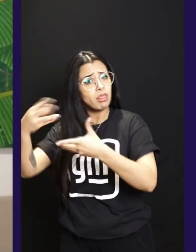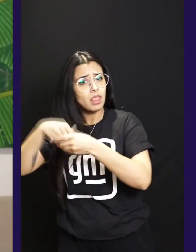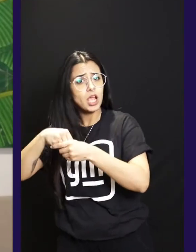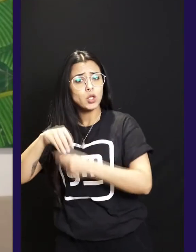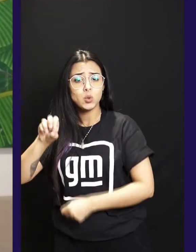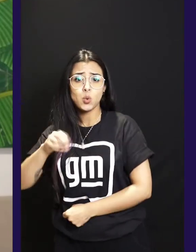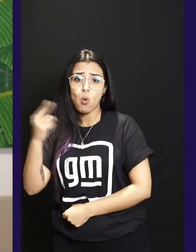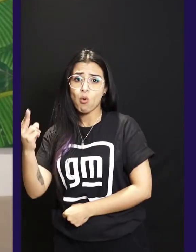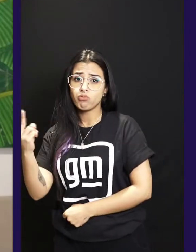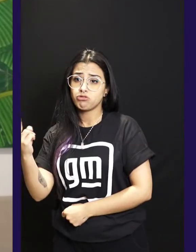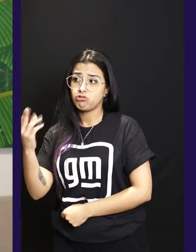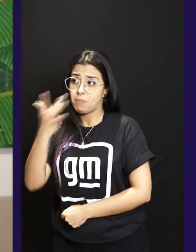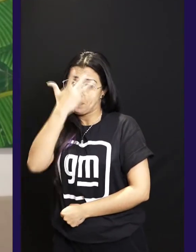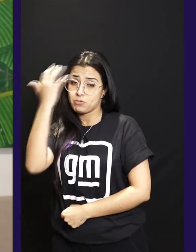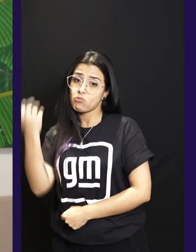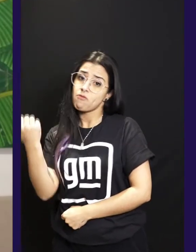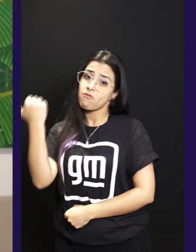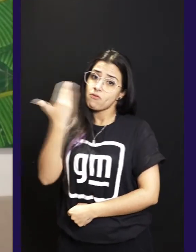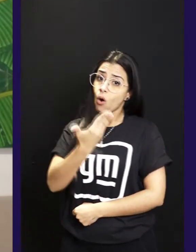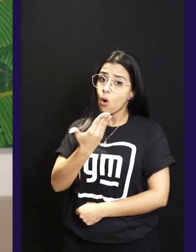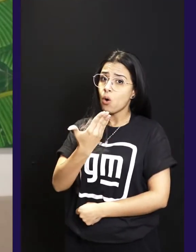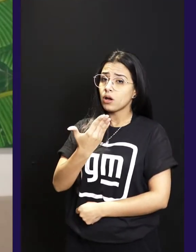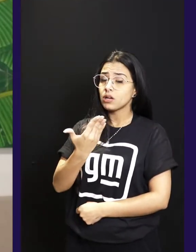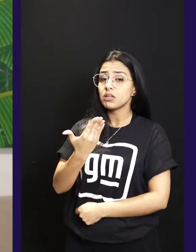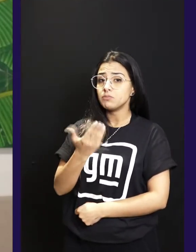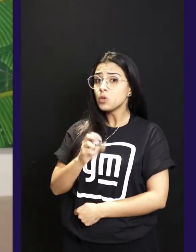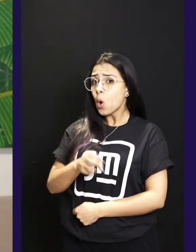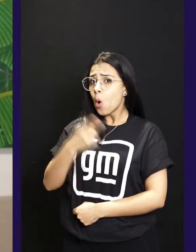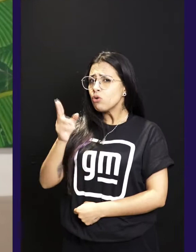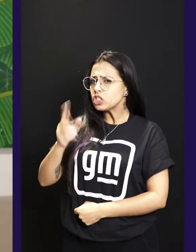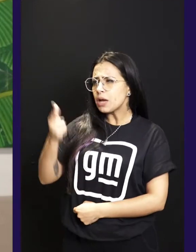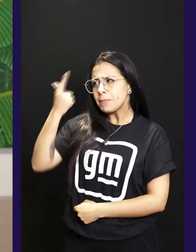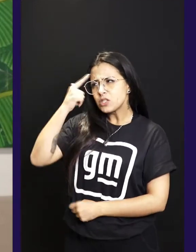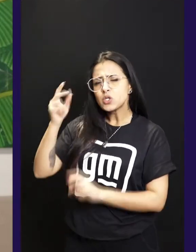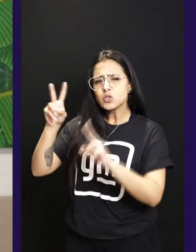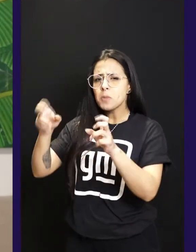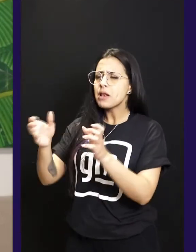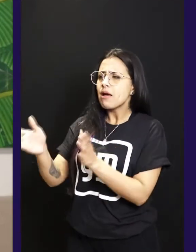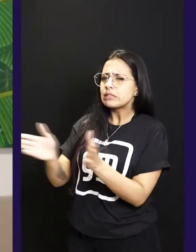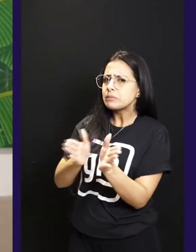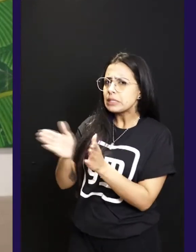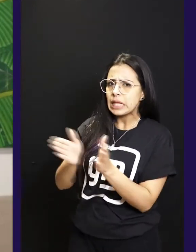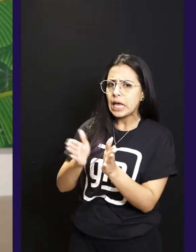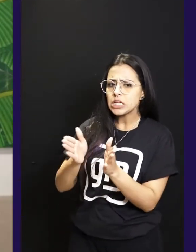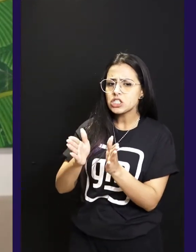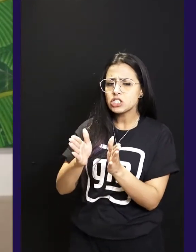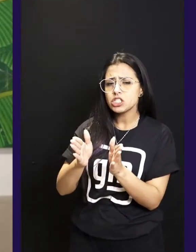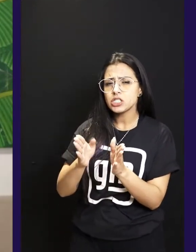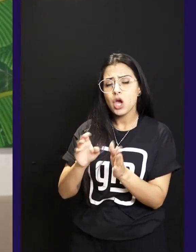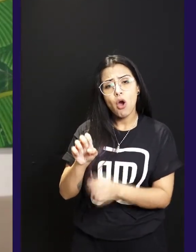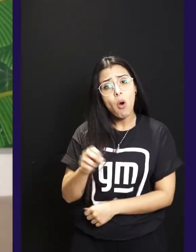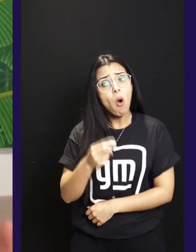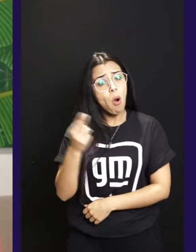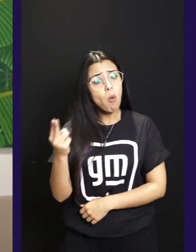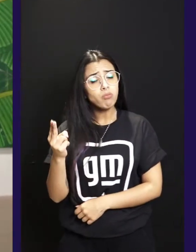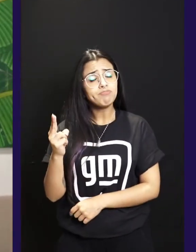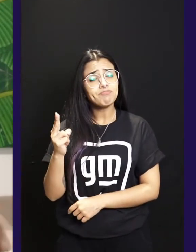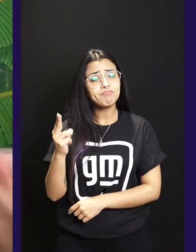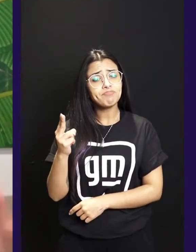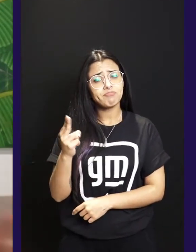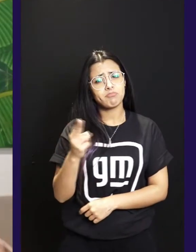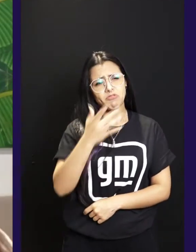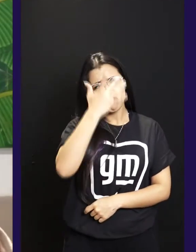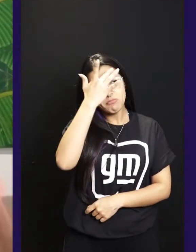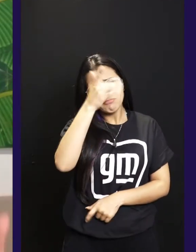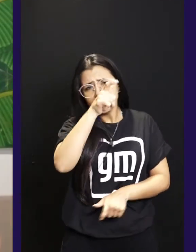Então, não só a acessibilidade pensando no universo offline, né, mas online também,